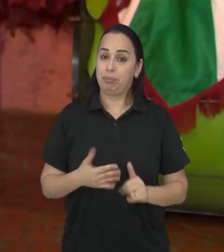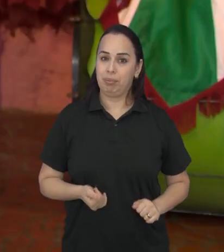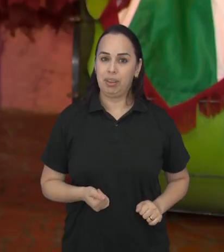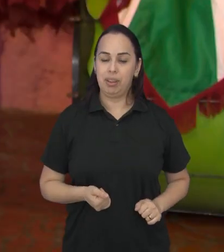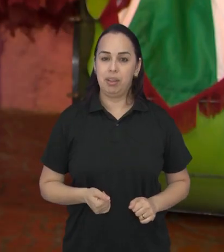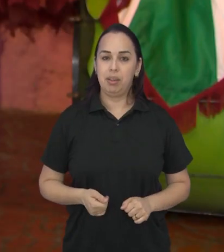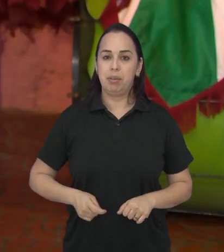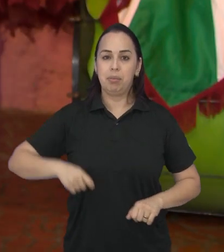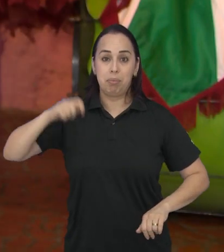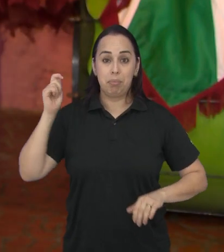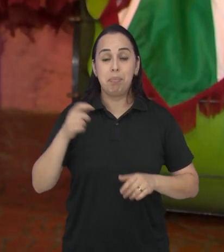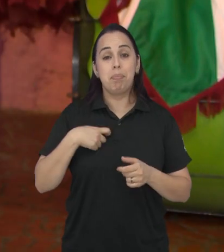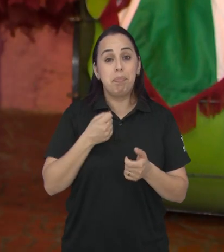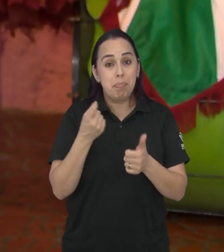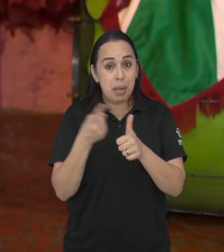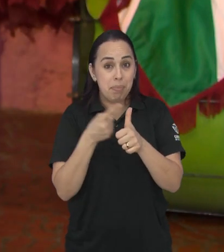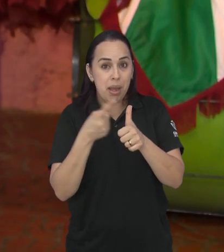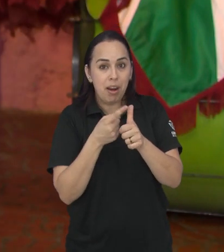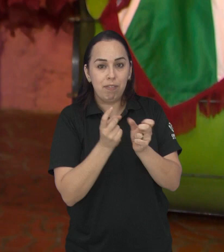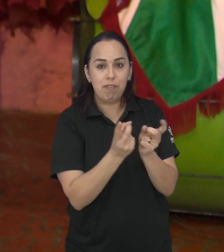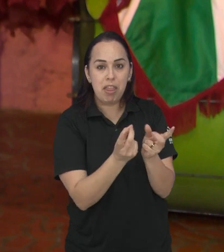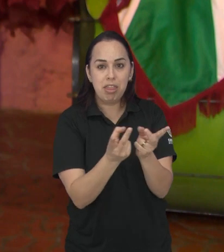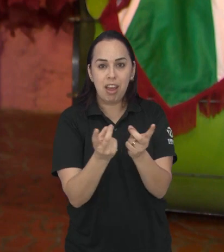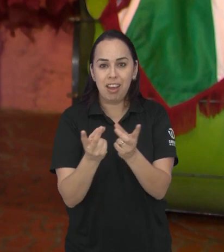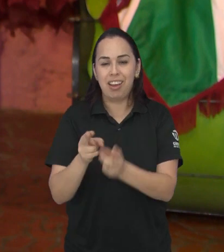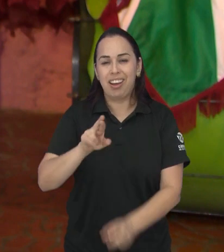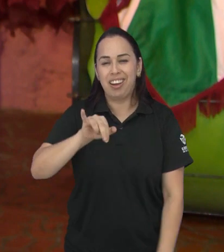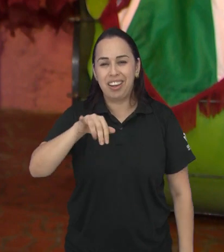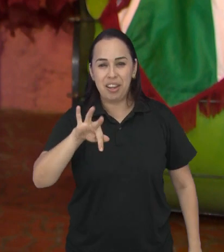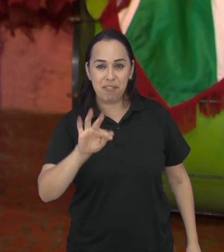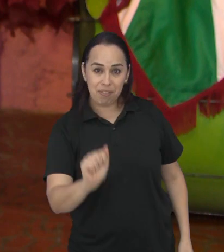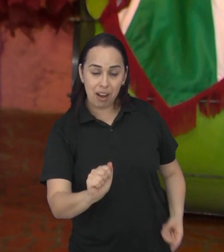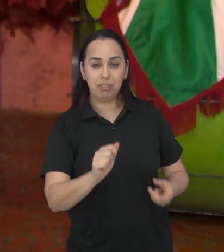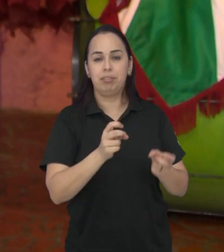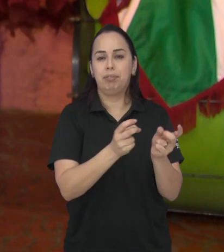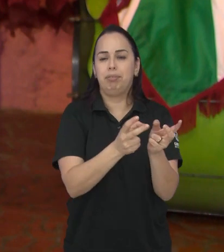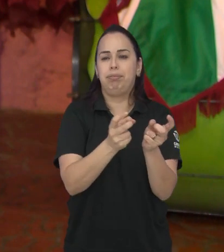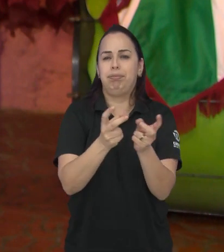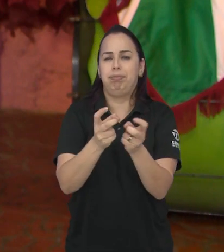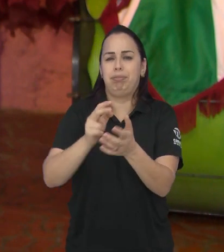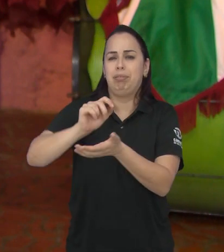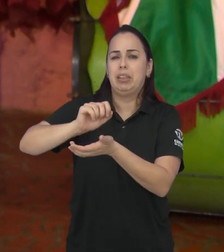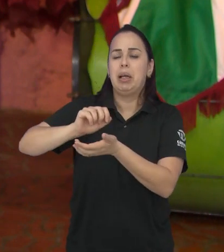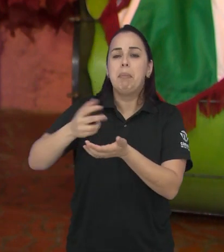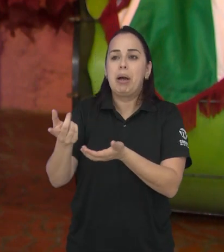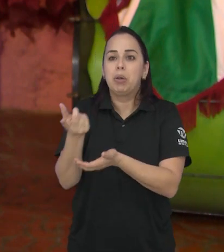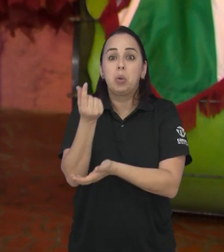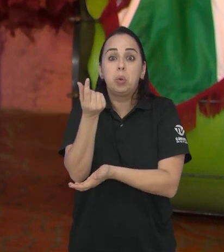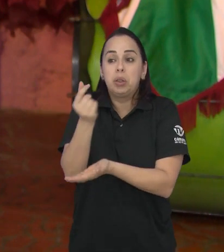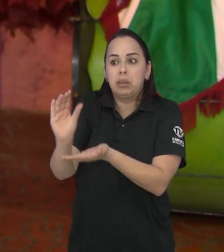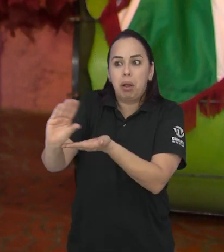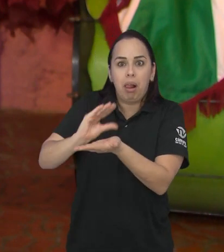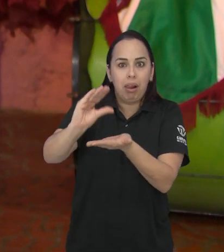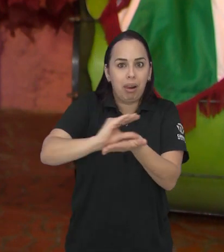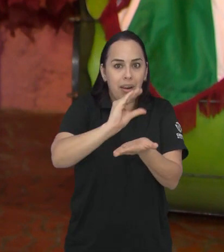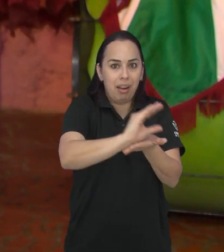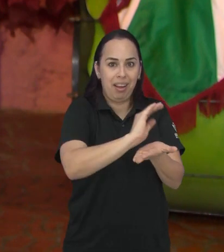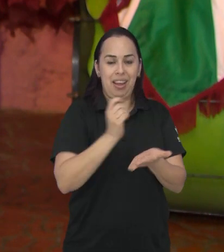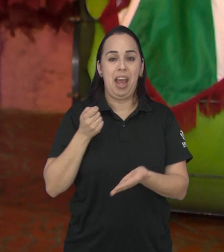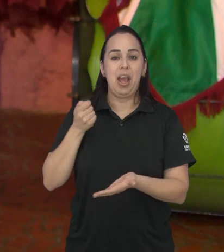Para começar os instrumentos, a gente começou a fazer rifa, bazar da pechincha e várias atividades nesse sentido